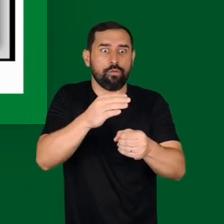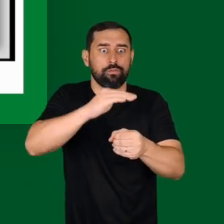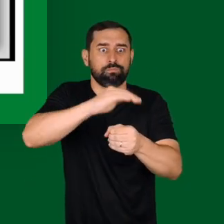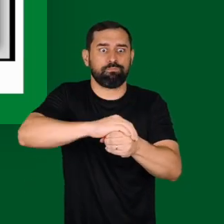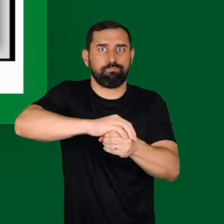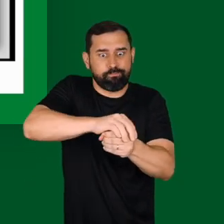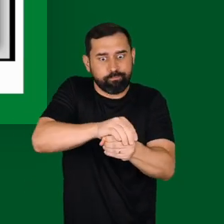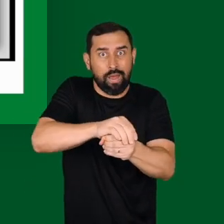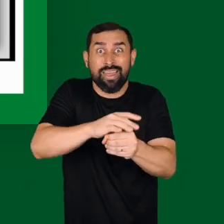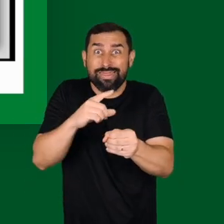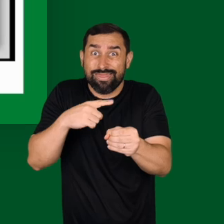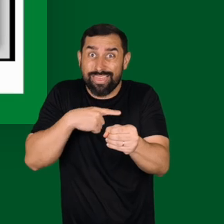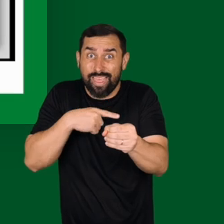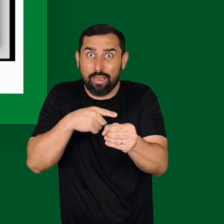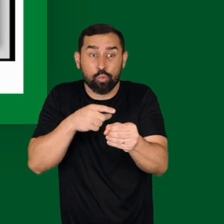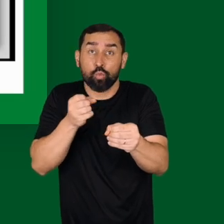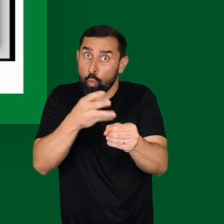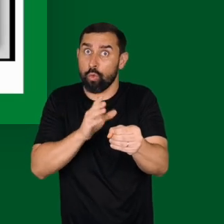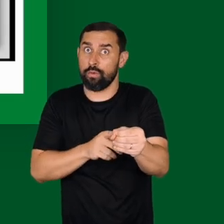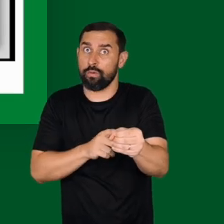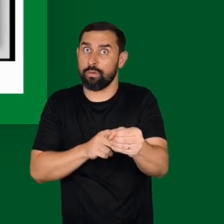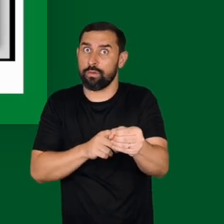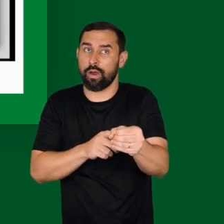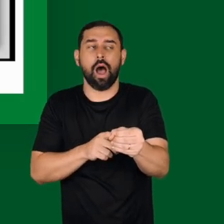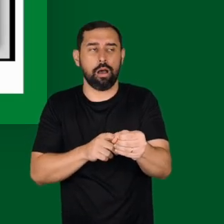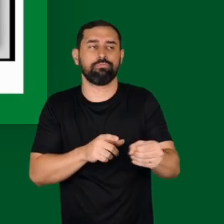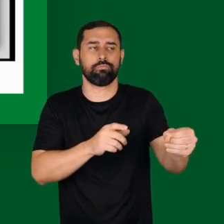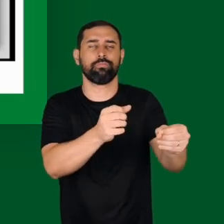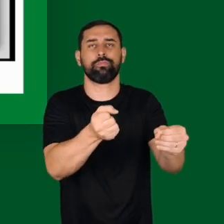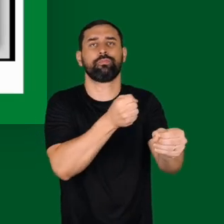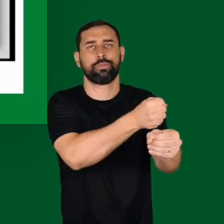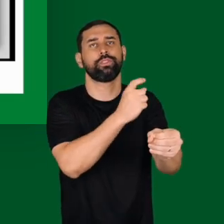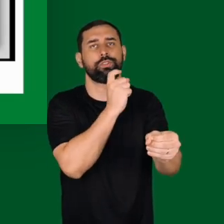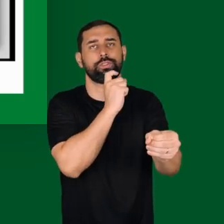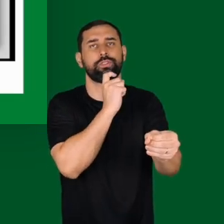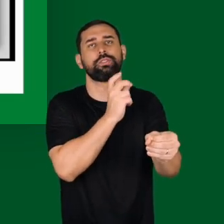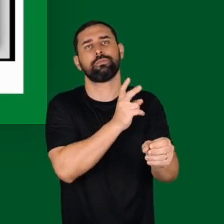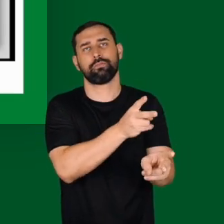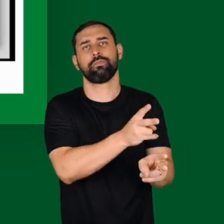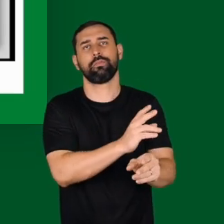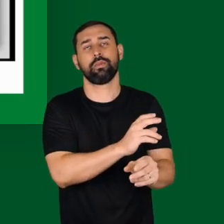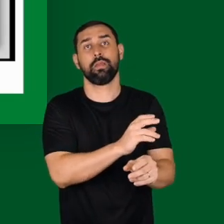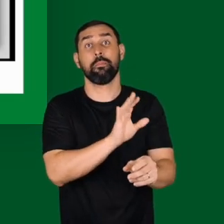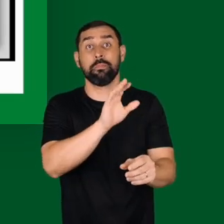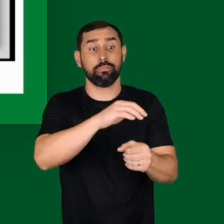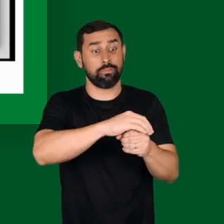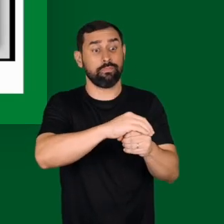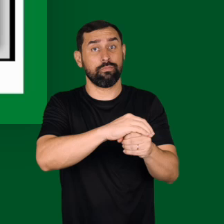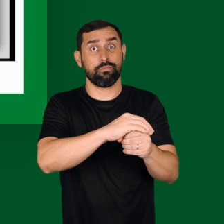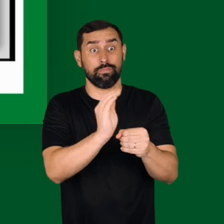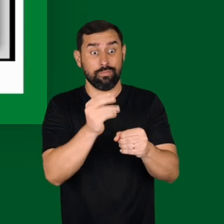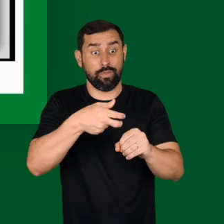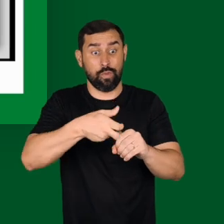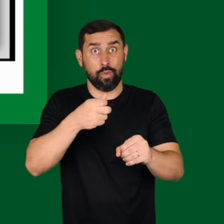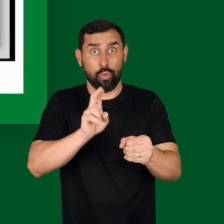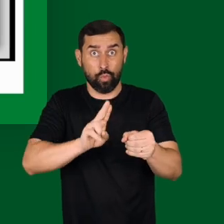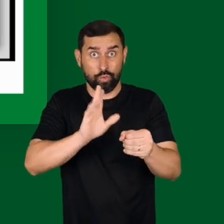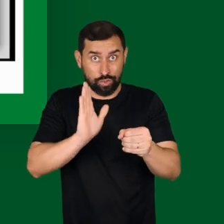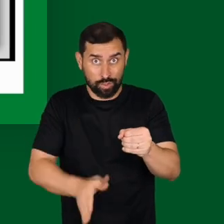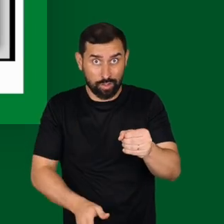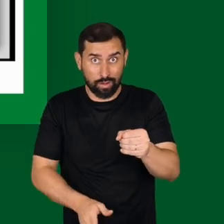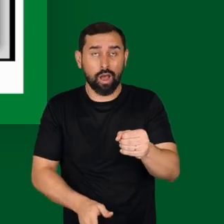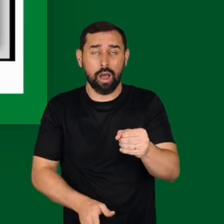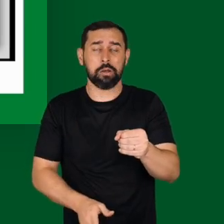fechados. Uma vez que a criança abriu, né, esse frasco e vai utilizar, ela pode permanecer por volta